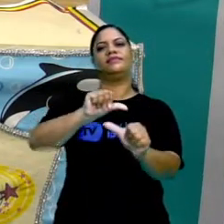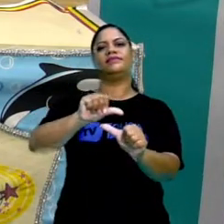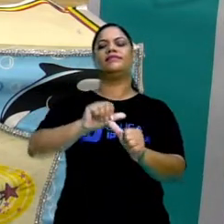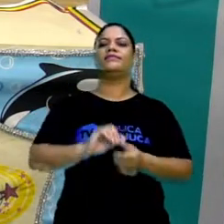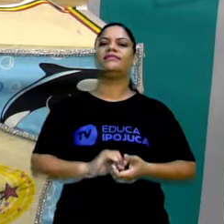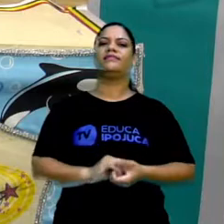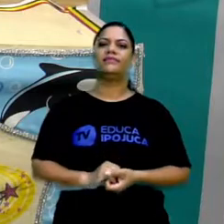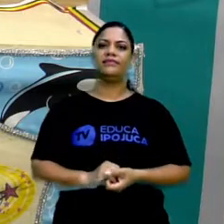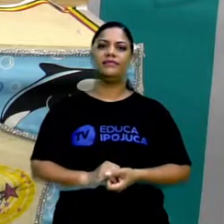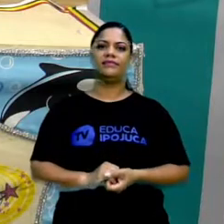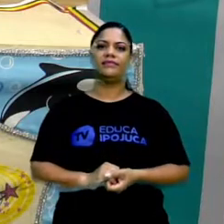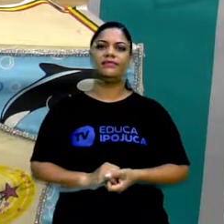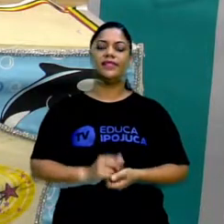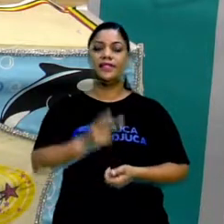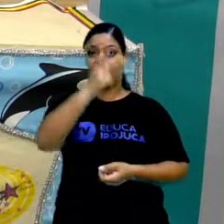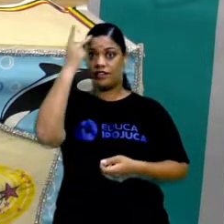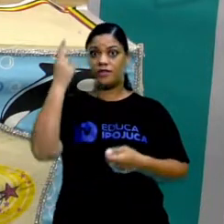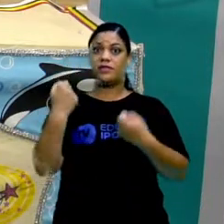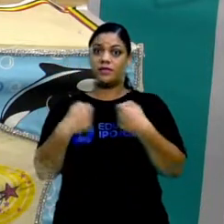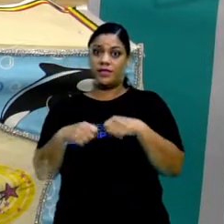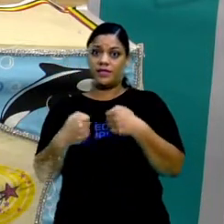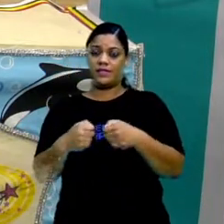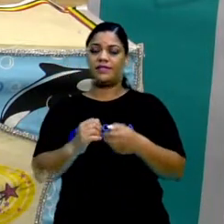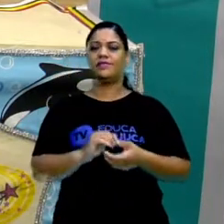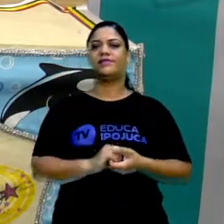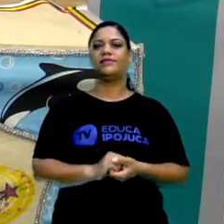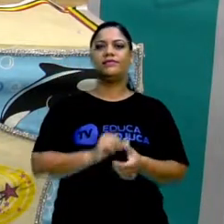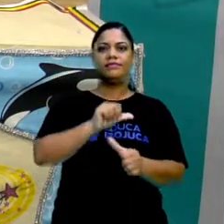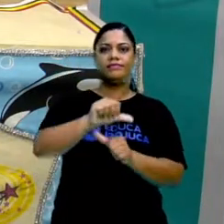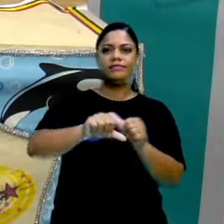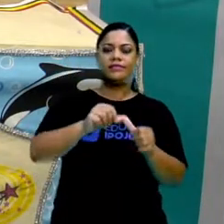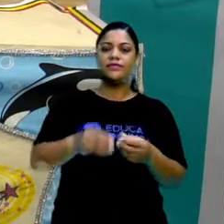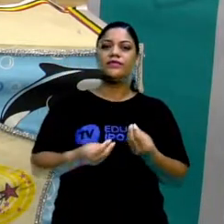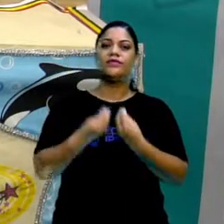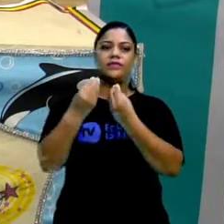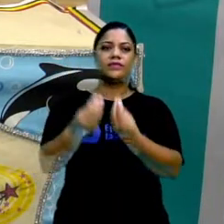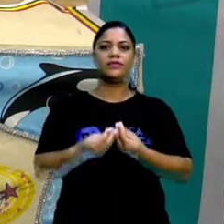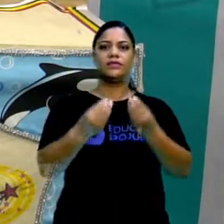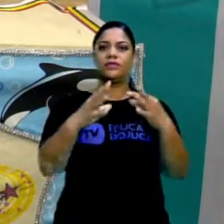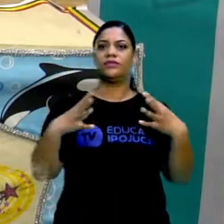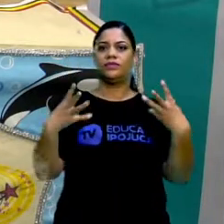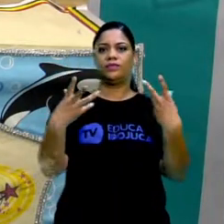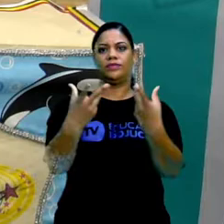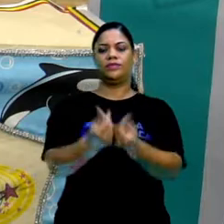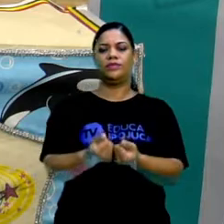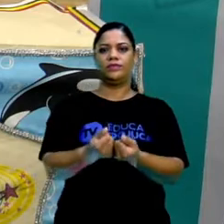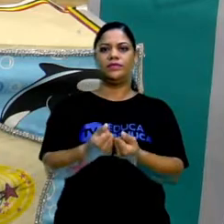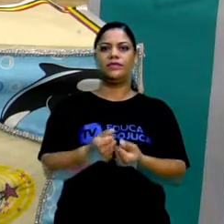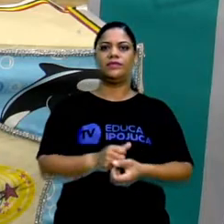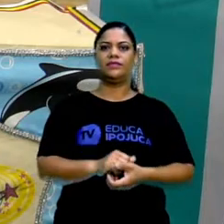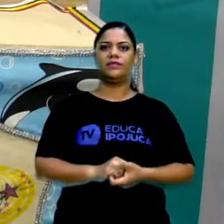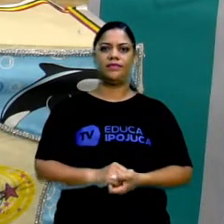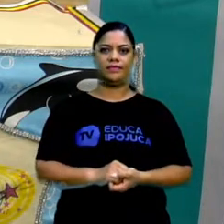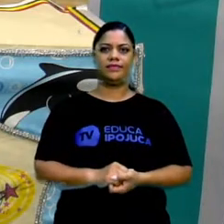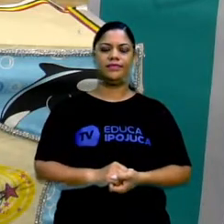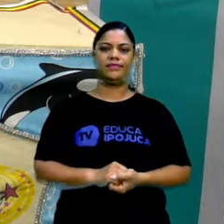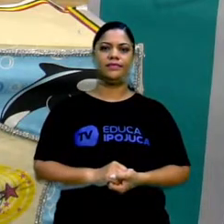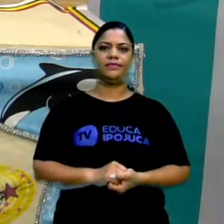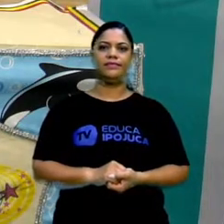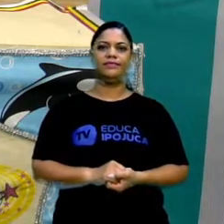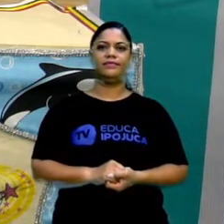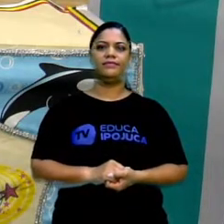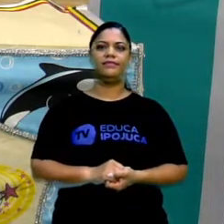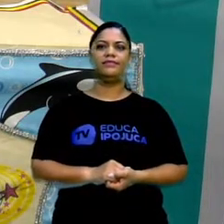dando. Aquelas pessoas que necessitava, foi dando, foi dando, foi dando. De repente o príncipe ficou sem